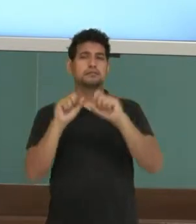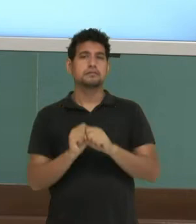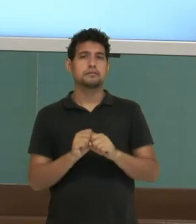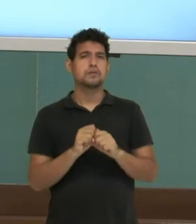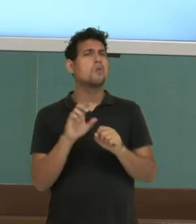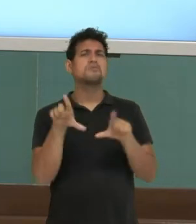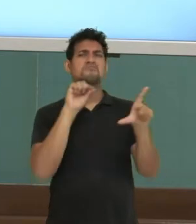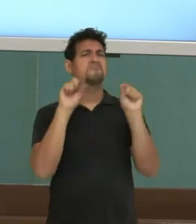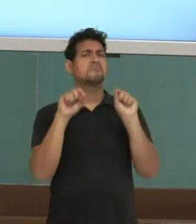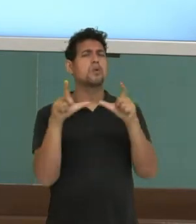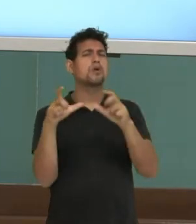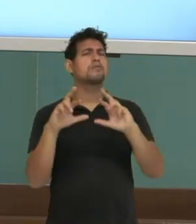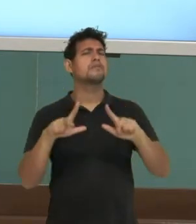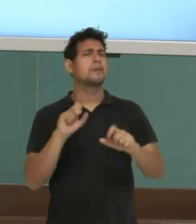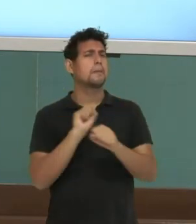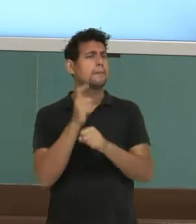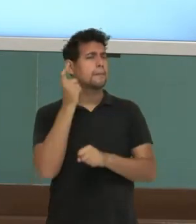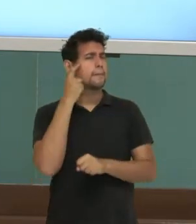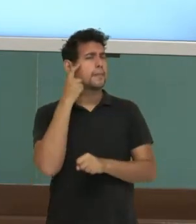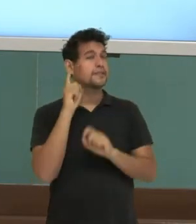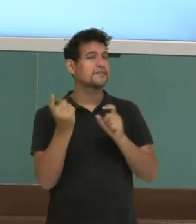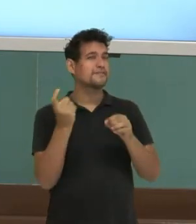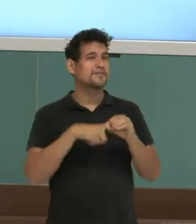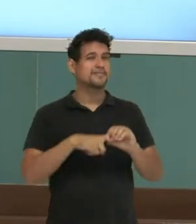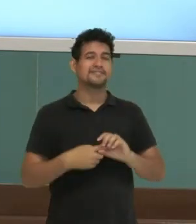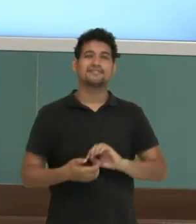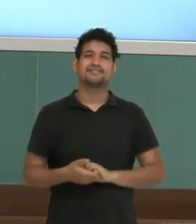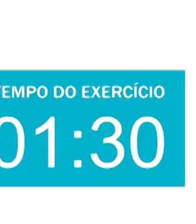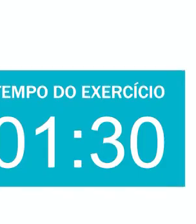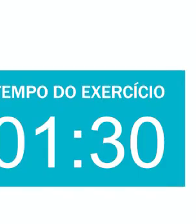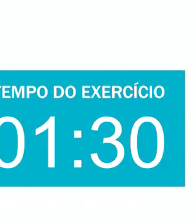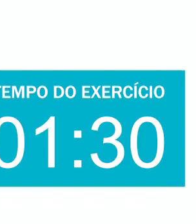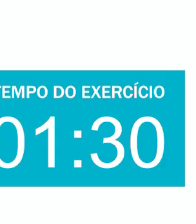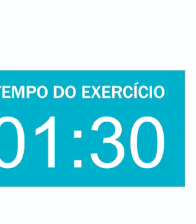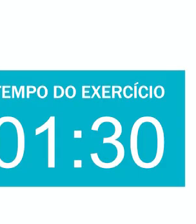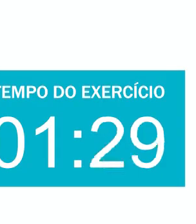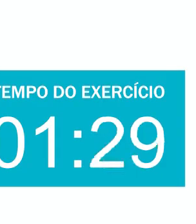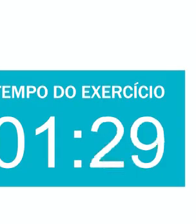aleatórias? Eu vou dar um tempinho para você pensar e eu já retorno.